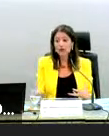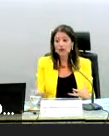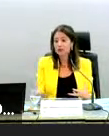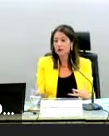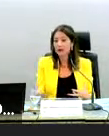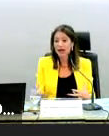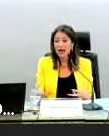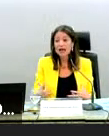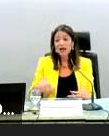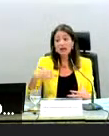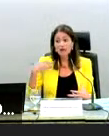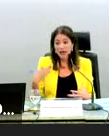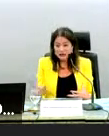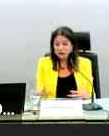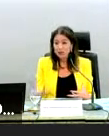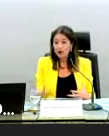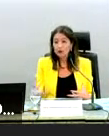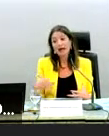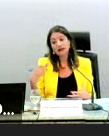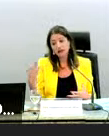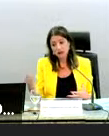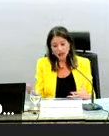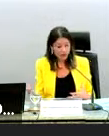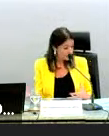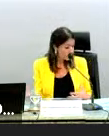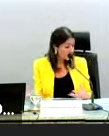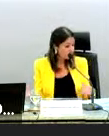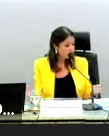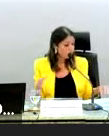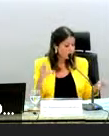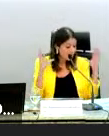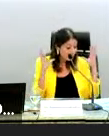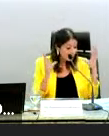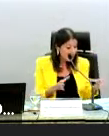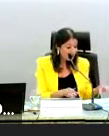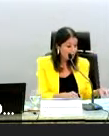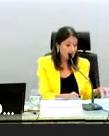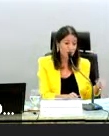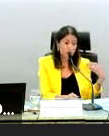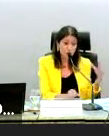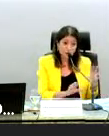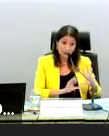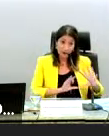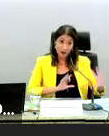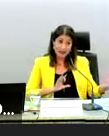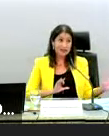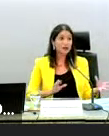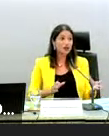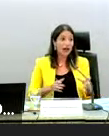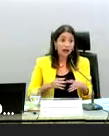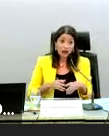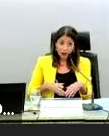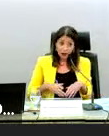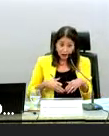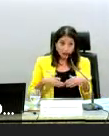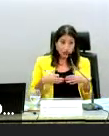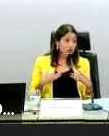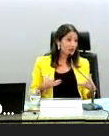da constelação familiar vem sendo pautado e não seria diferente. Então, isso é um entrave ao acesso à justiça, porque a mulher sai de